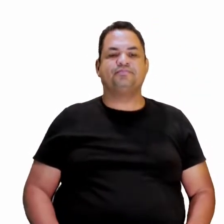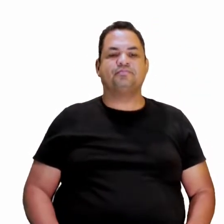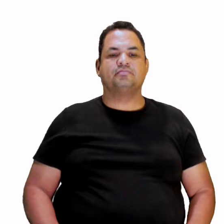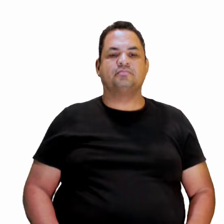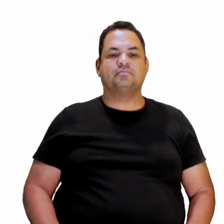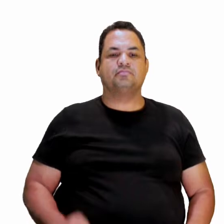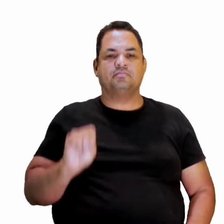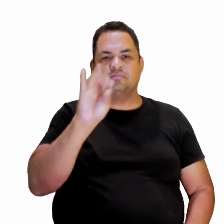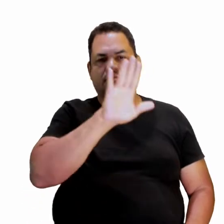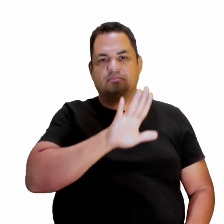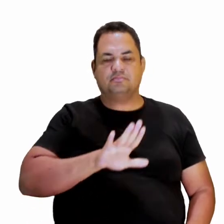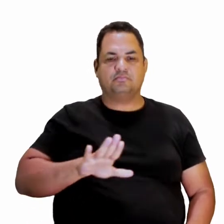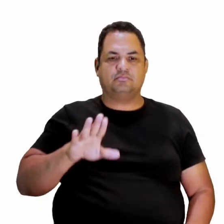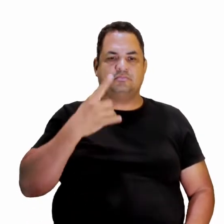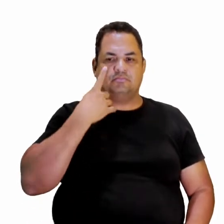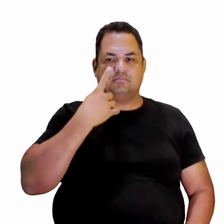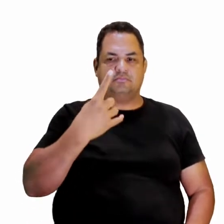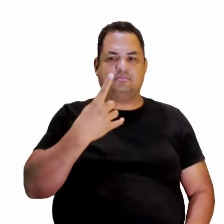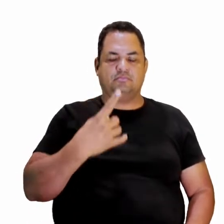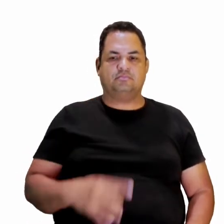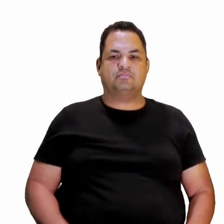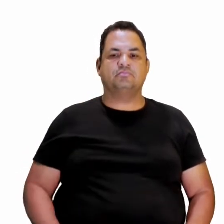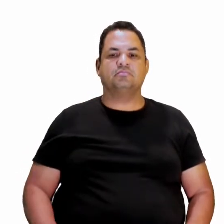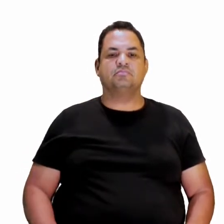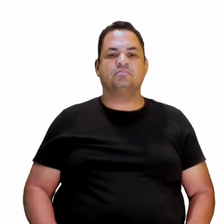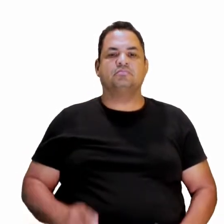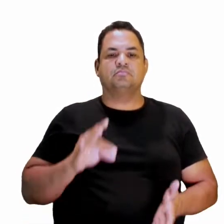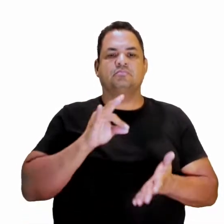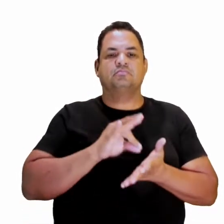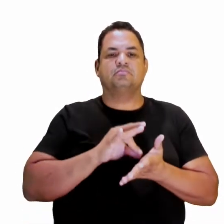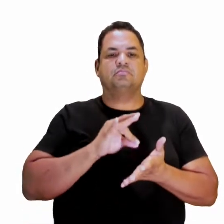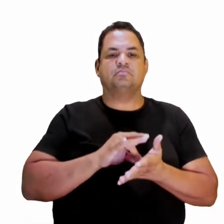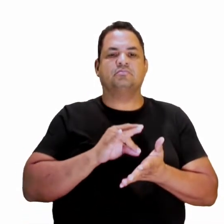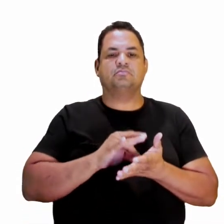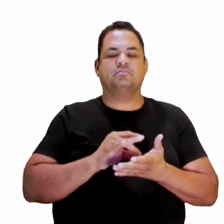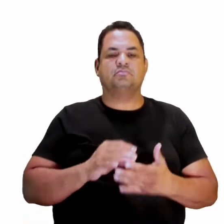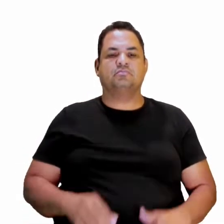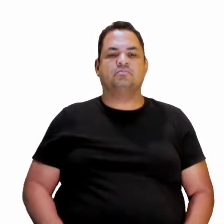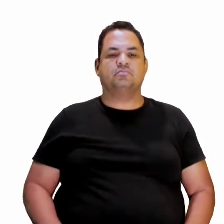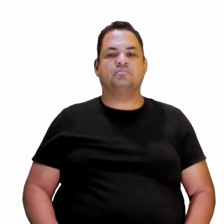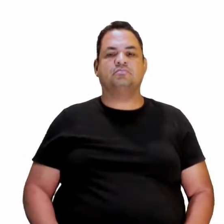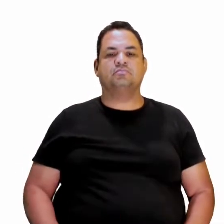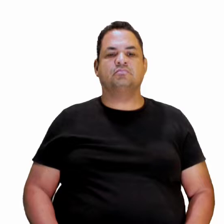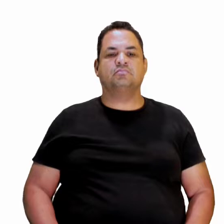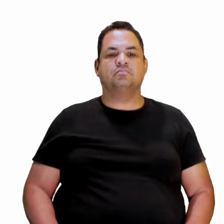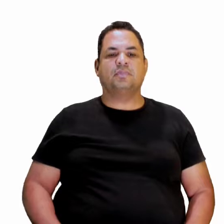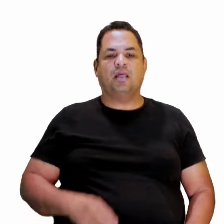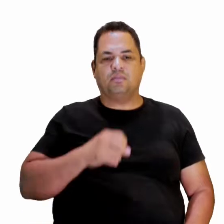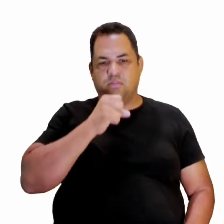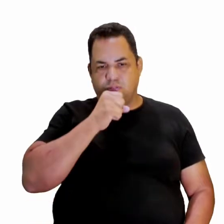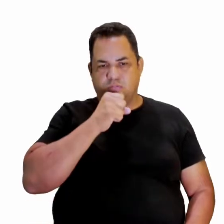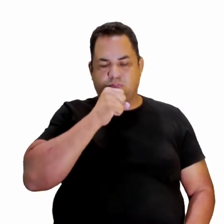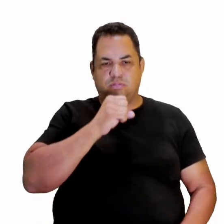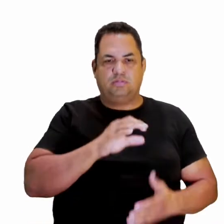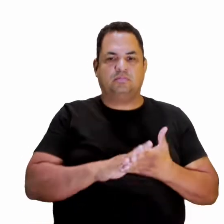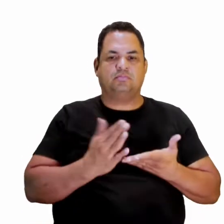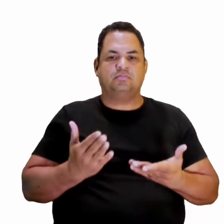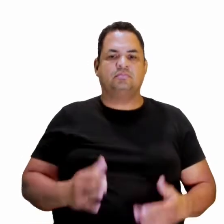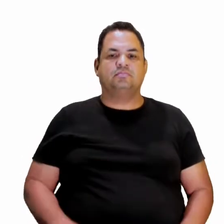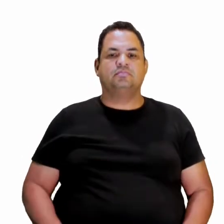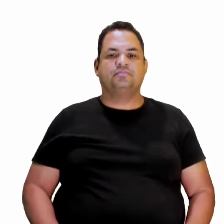pela imagem, o world aqui, o earth, na verdade, está aqui, ó, coughing, né? Ele está tossindo, então só pode